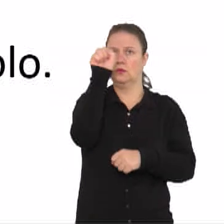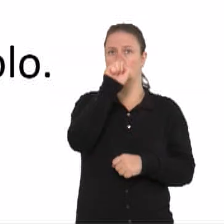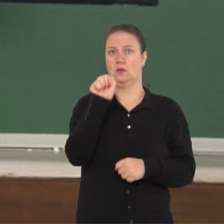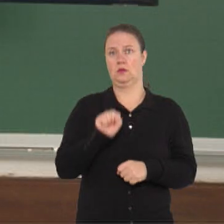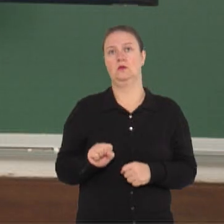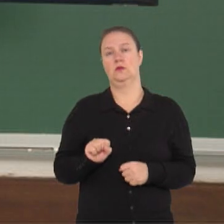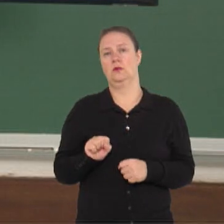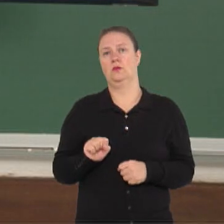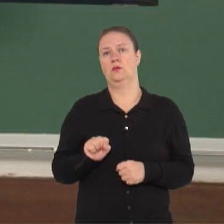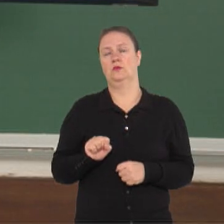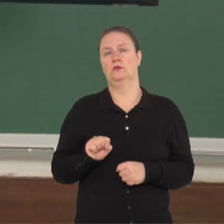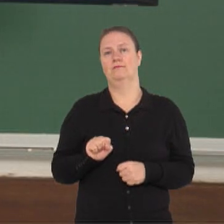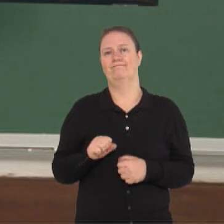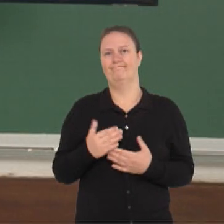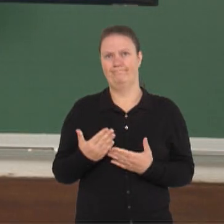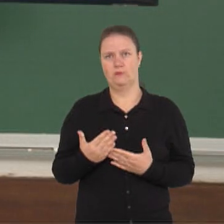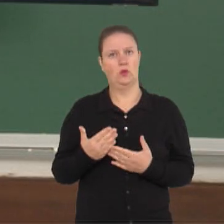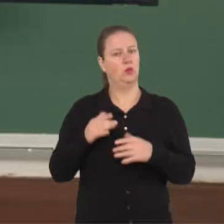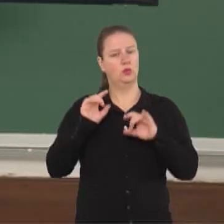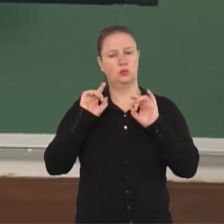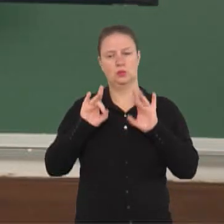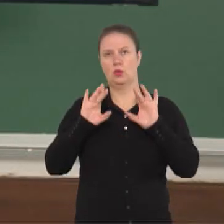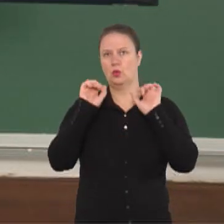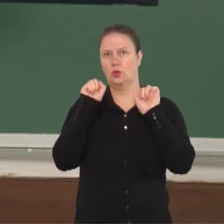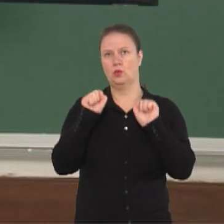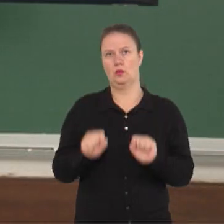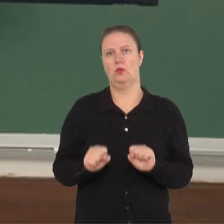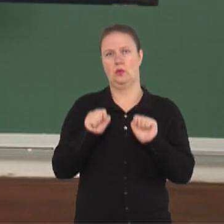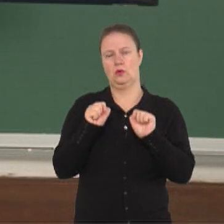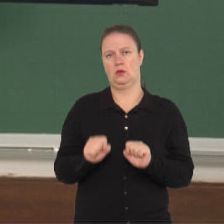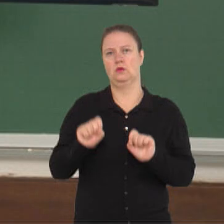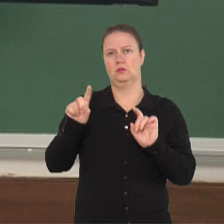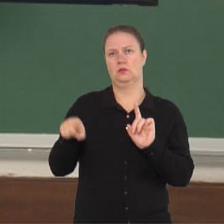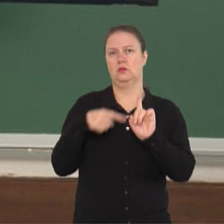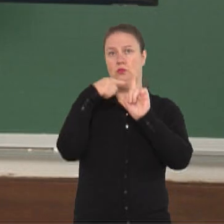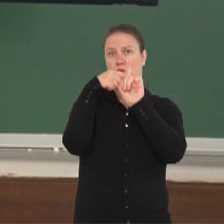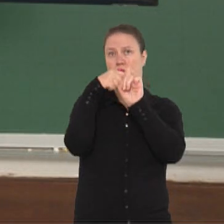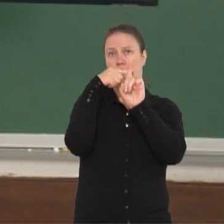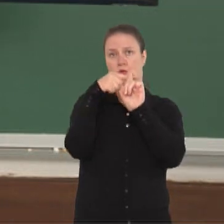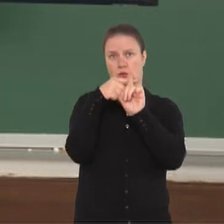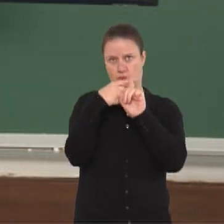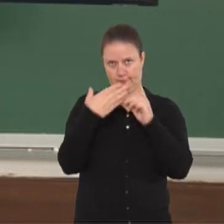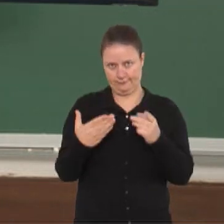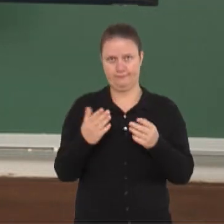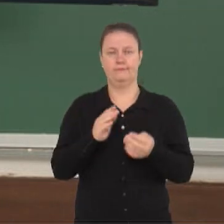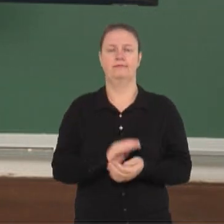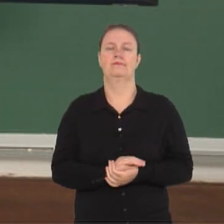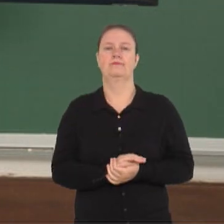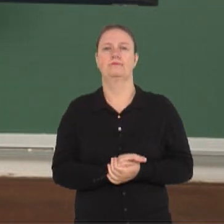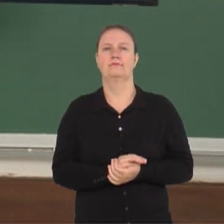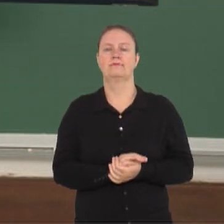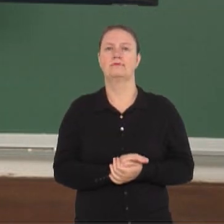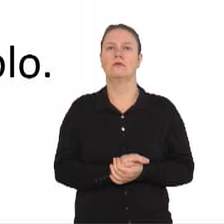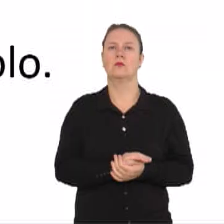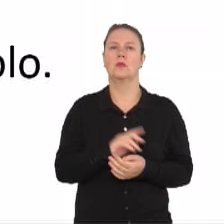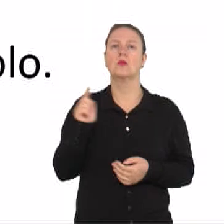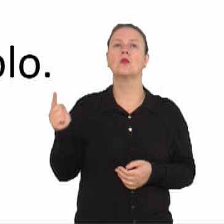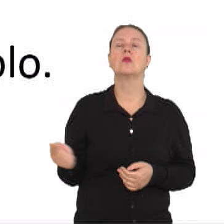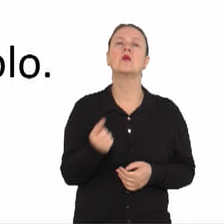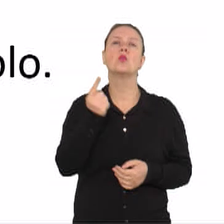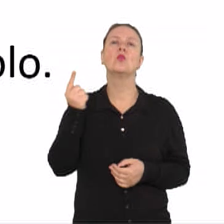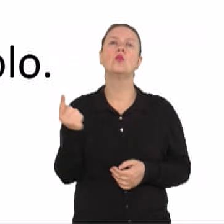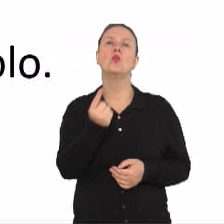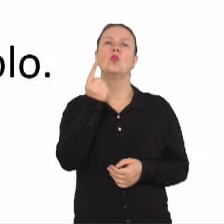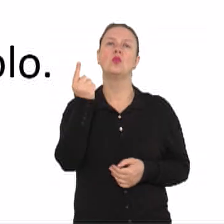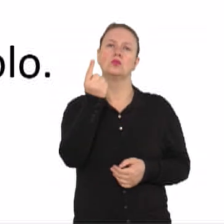tempo negativo, por isso que o domínio da função é de t maior ou igual a 0. E a altura,